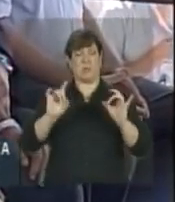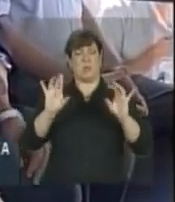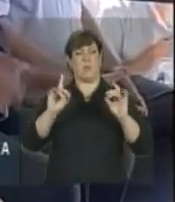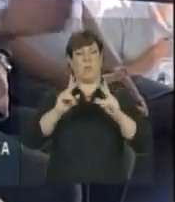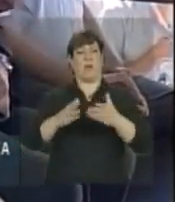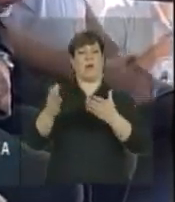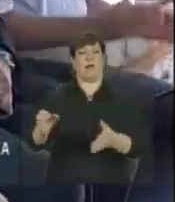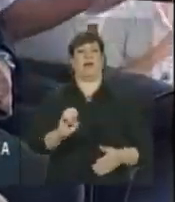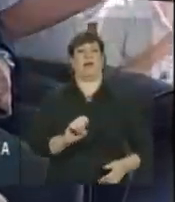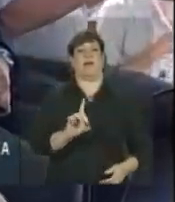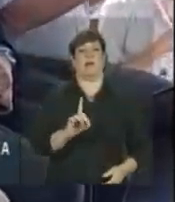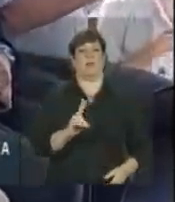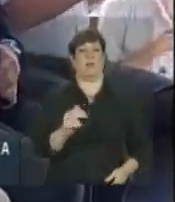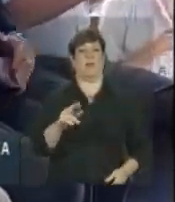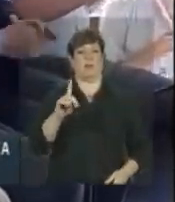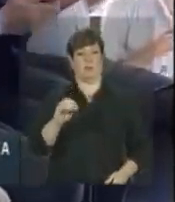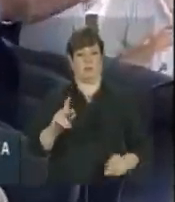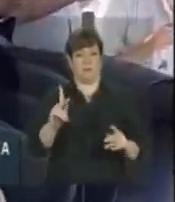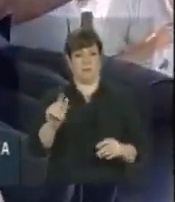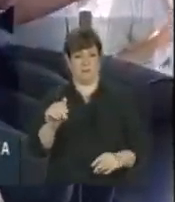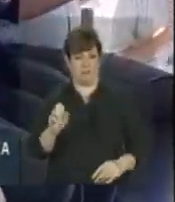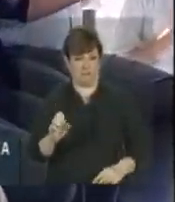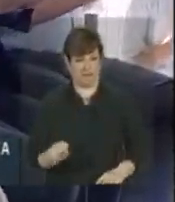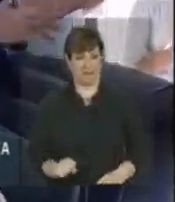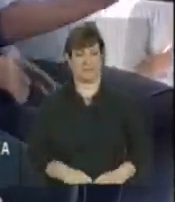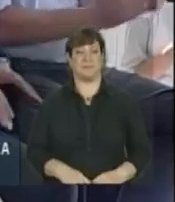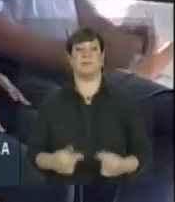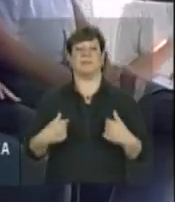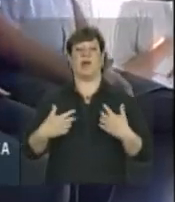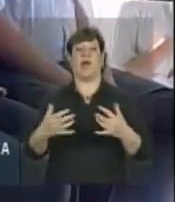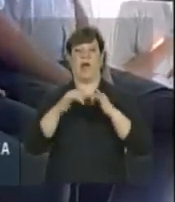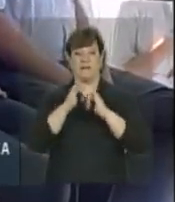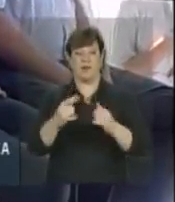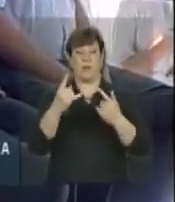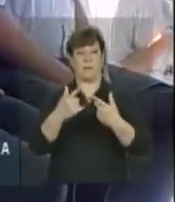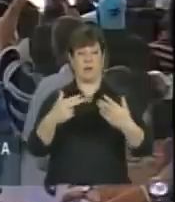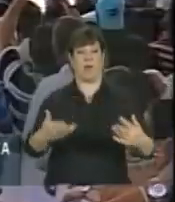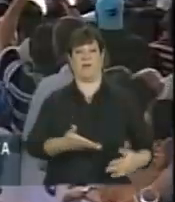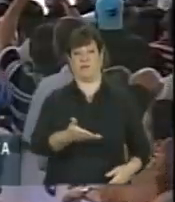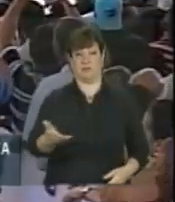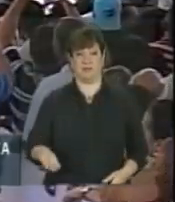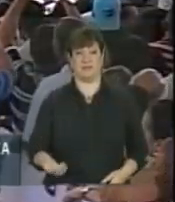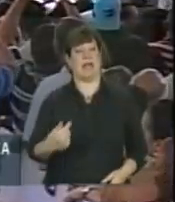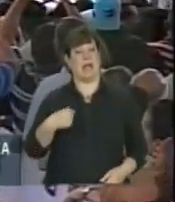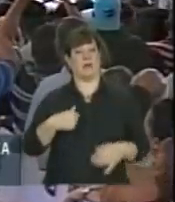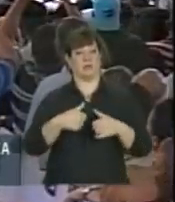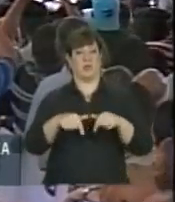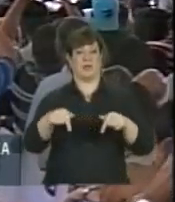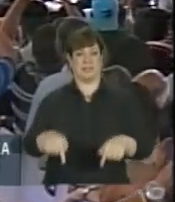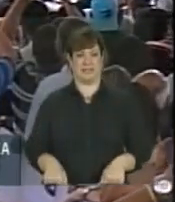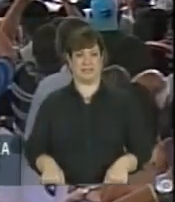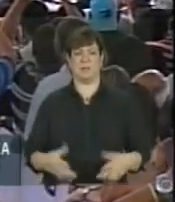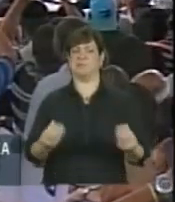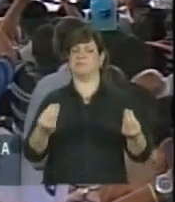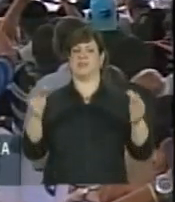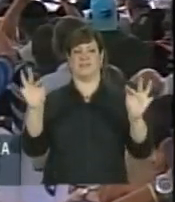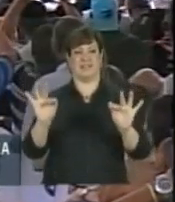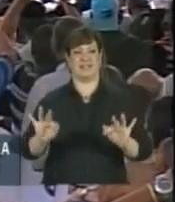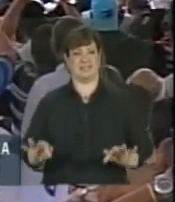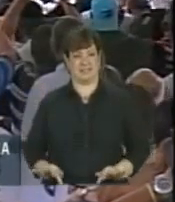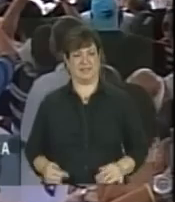do Eduardo Paes. E eu quero dizer uma coisa para vocês. Eu estou aqui muito